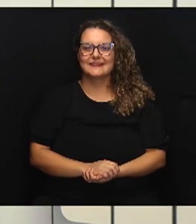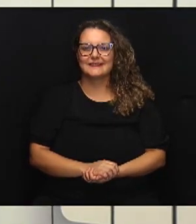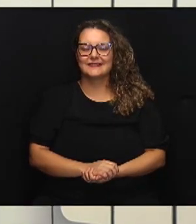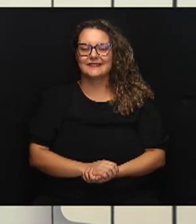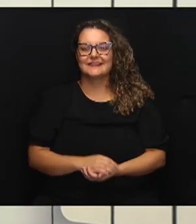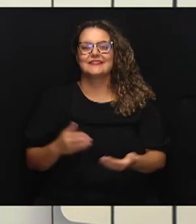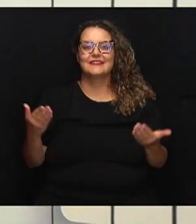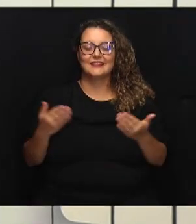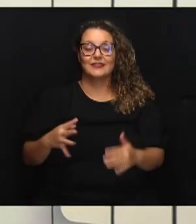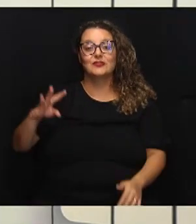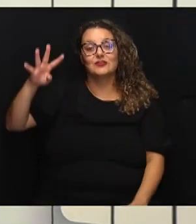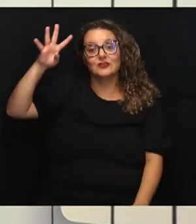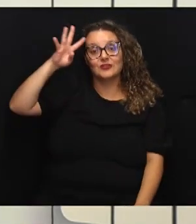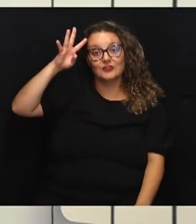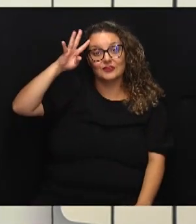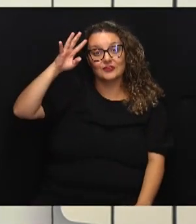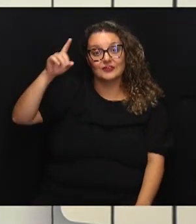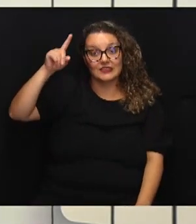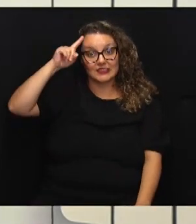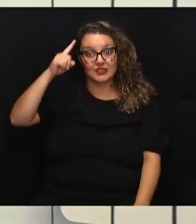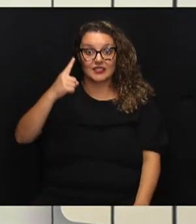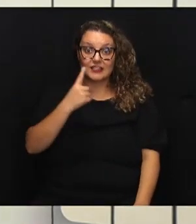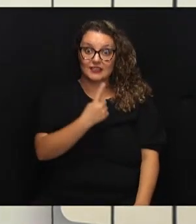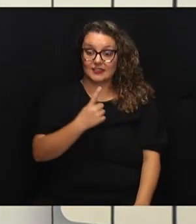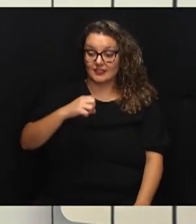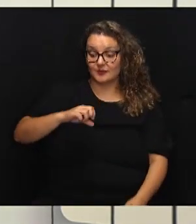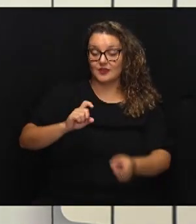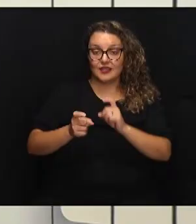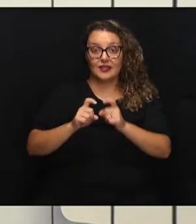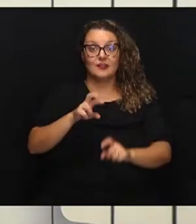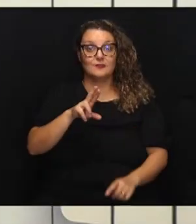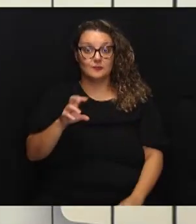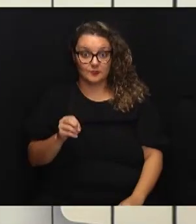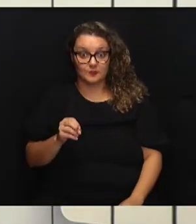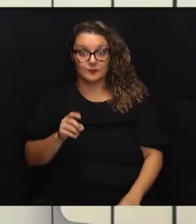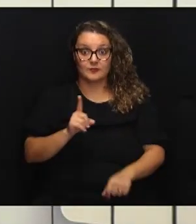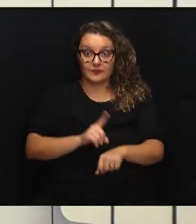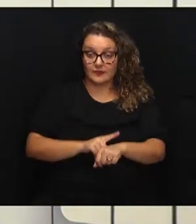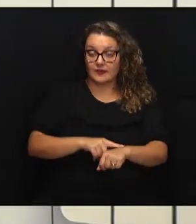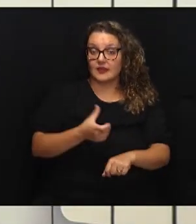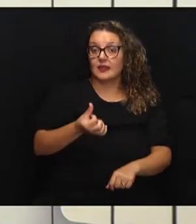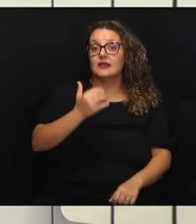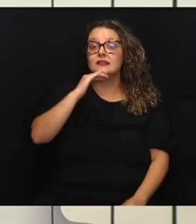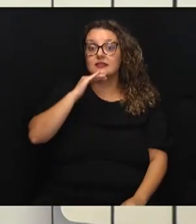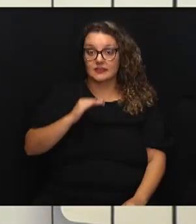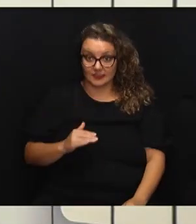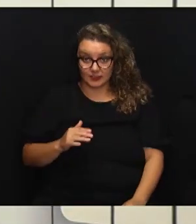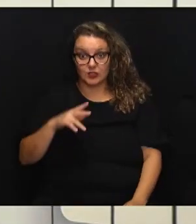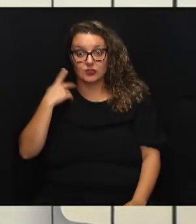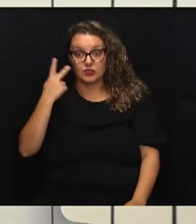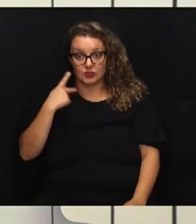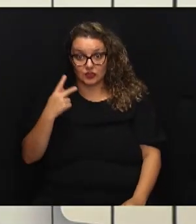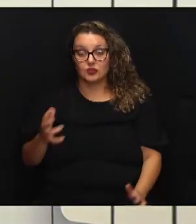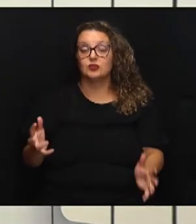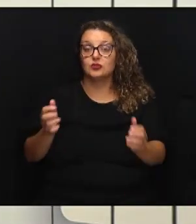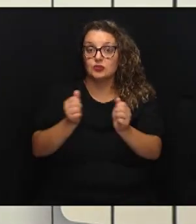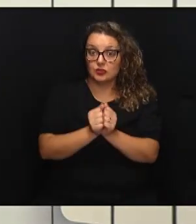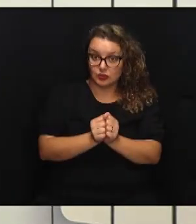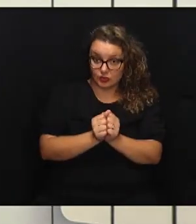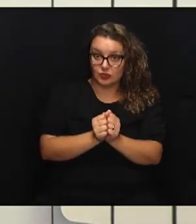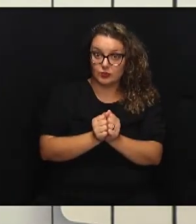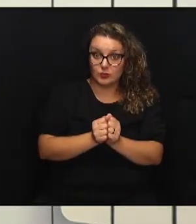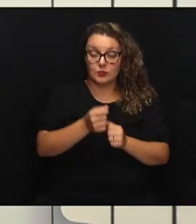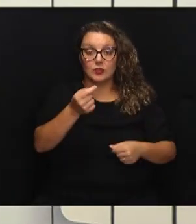Hoje é quarta-feira, dia da 19ª reunião ordinária. A partir das 6 horas da tarde, os vereadores vão se reunir